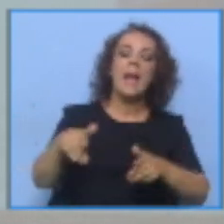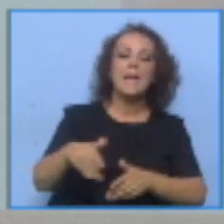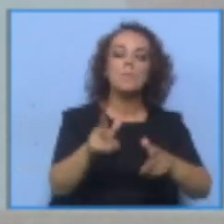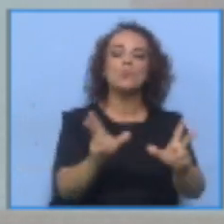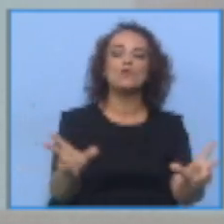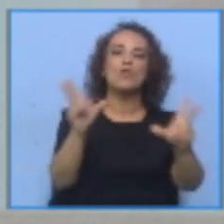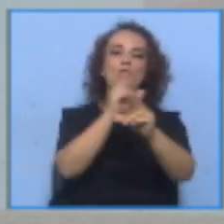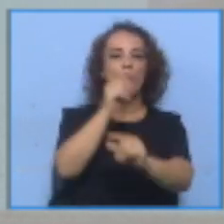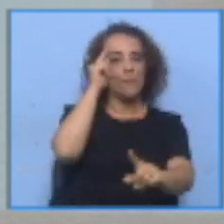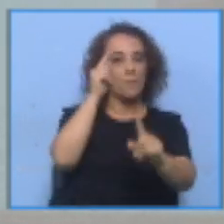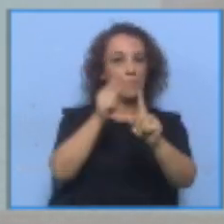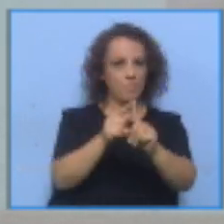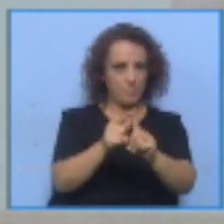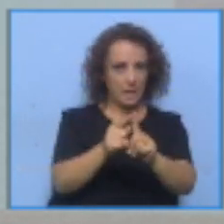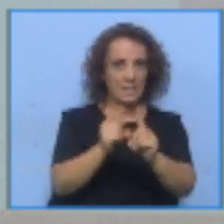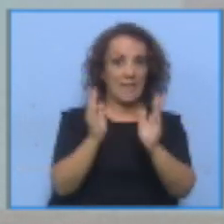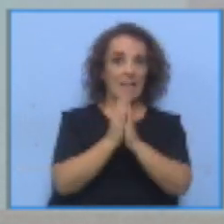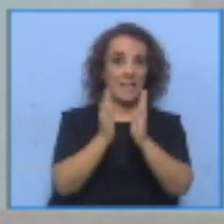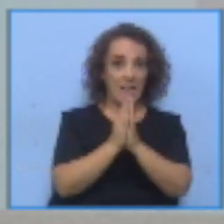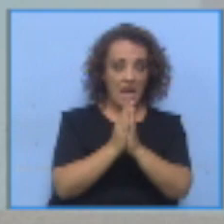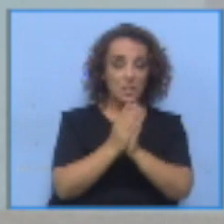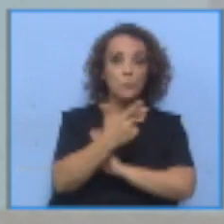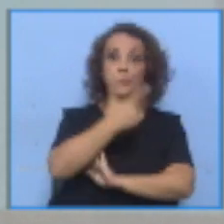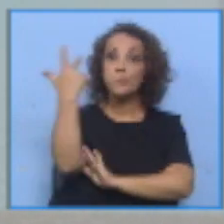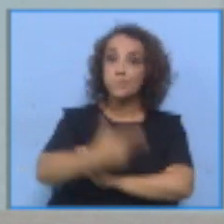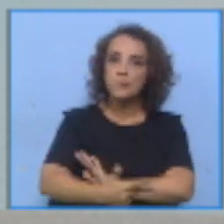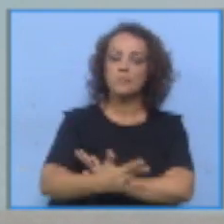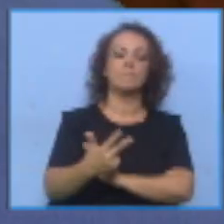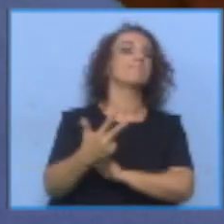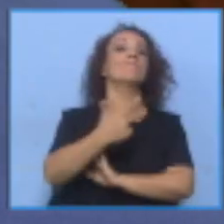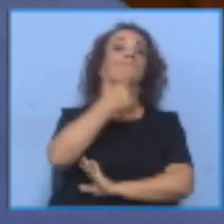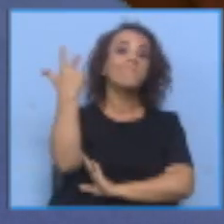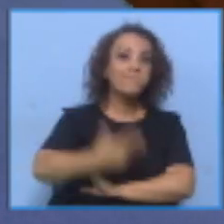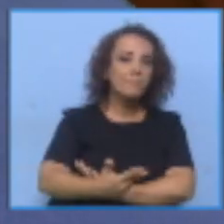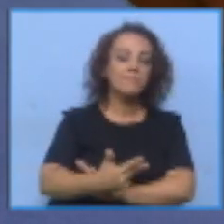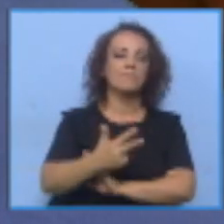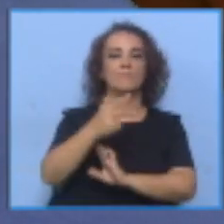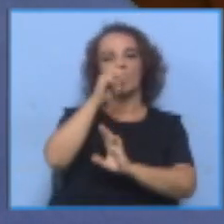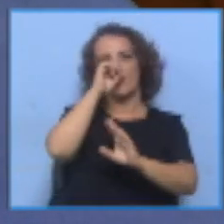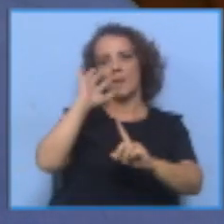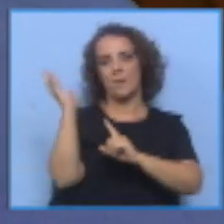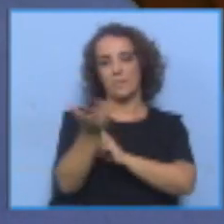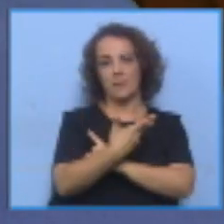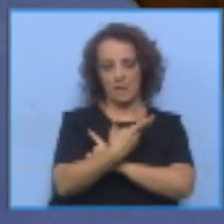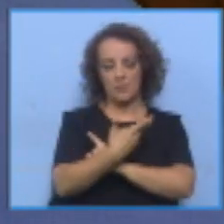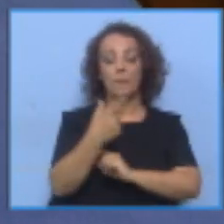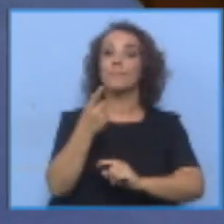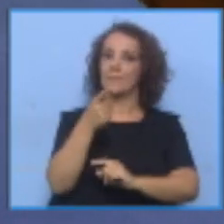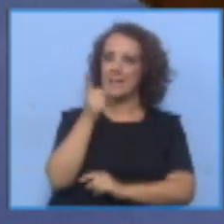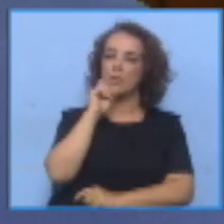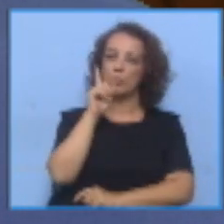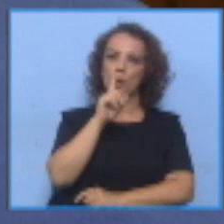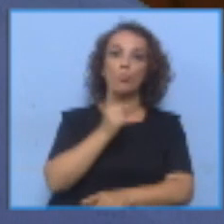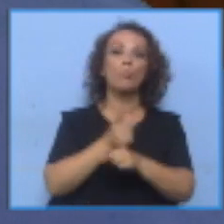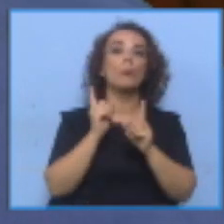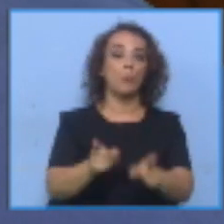Igreja e para uma ecologia integral. O integral é importante. Sim. Porque realmente a relação que